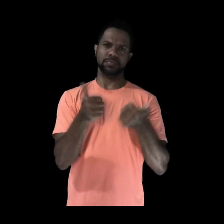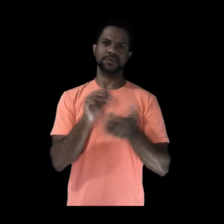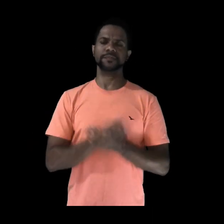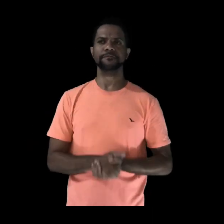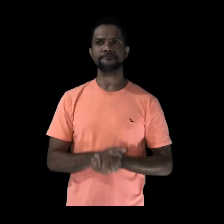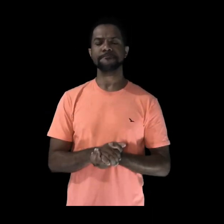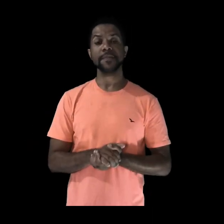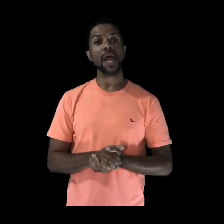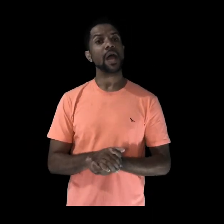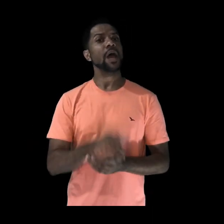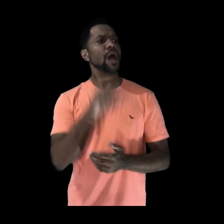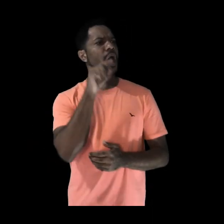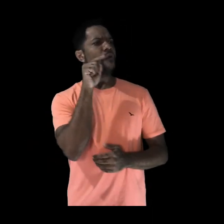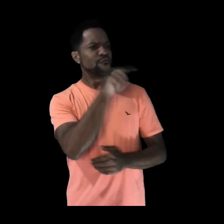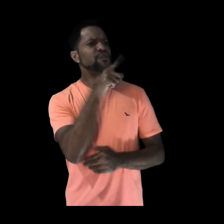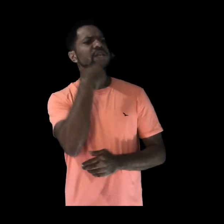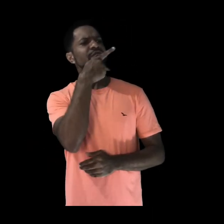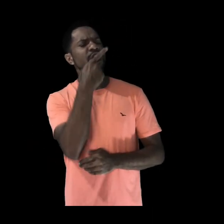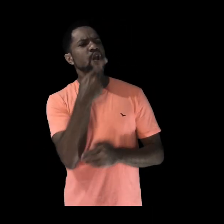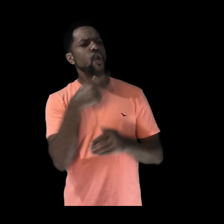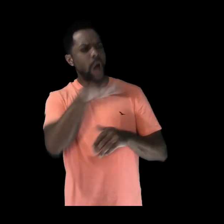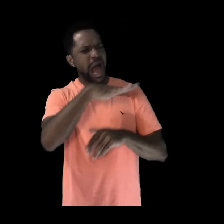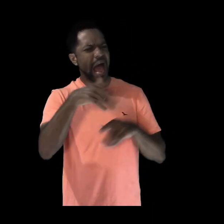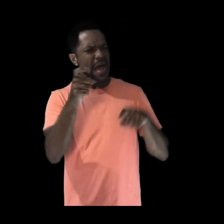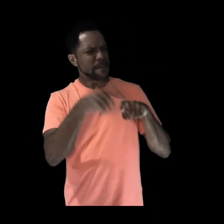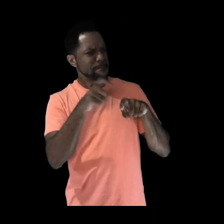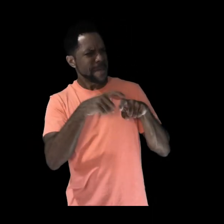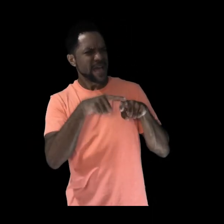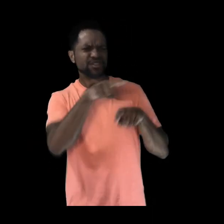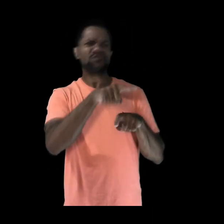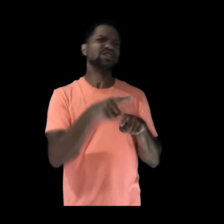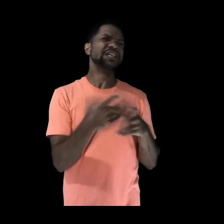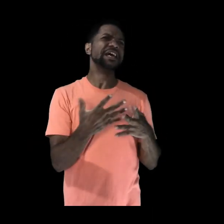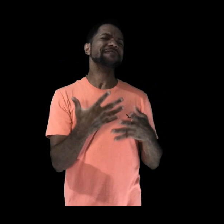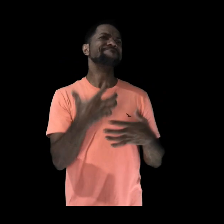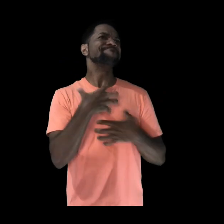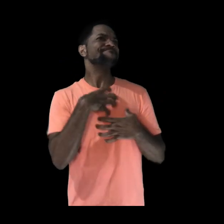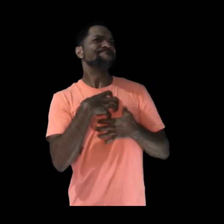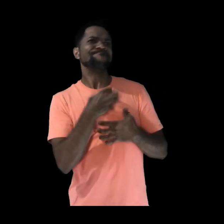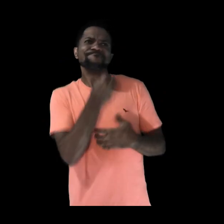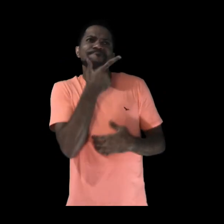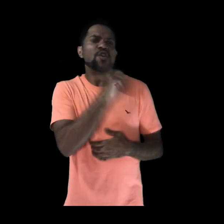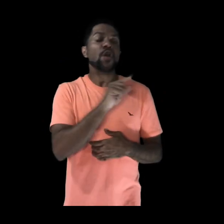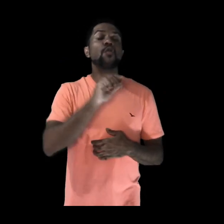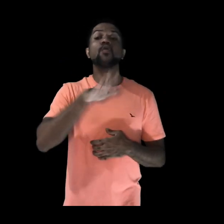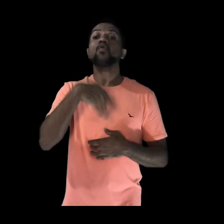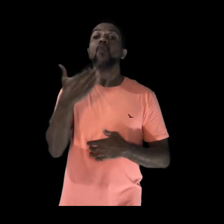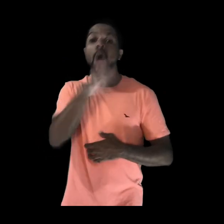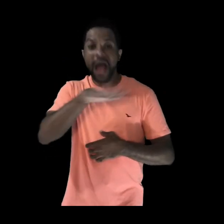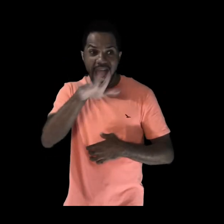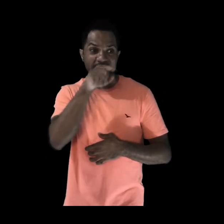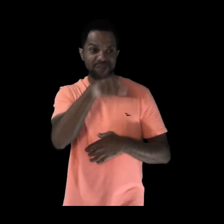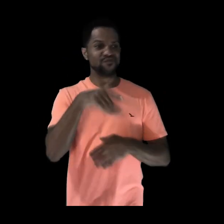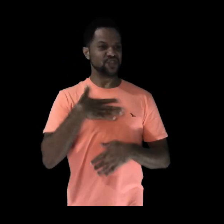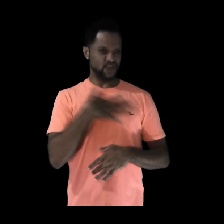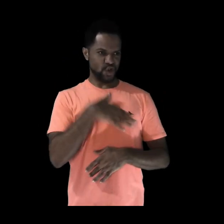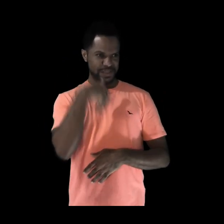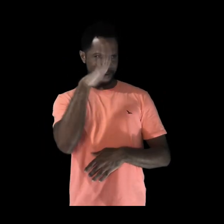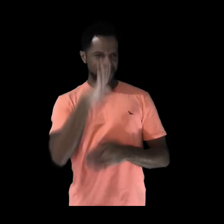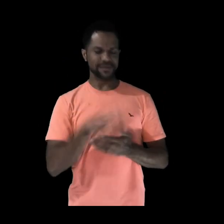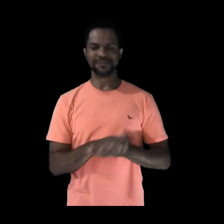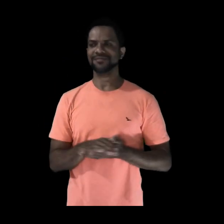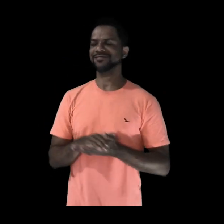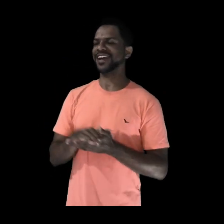língua. Você falou que a área médica você não sente muito conforto. Qual a área que você sente mais conforto? Qual que você gosta mais?